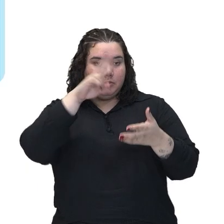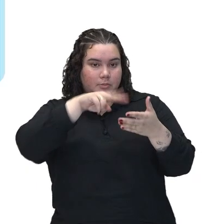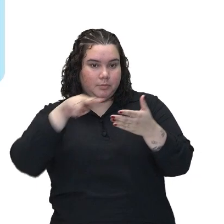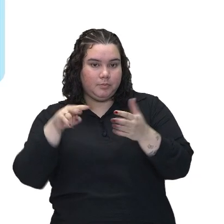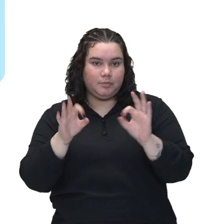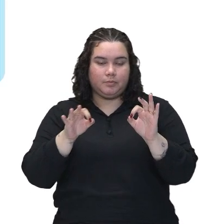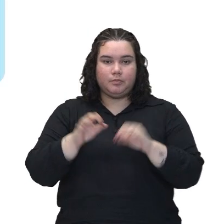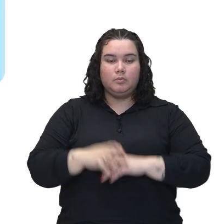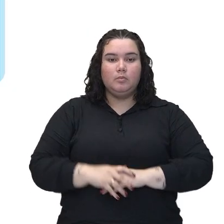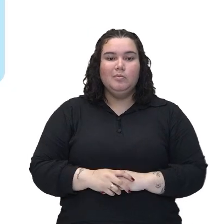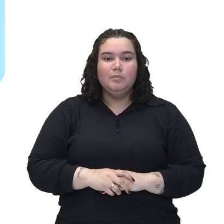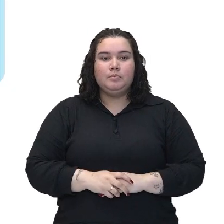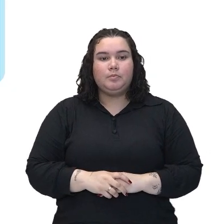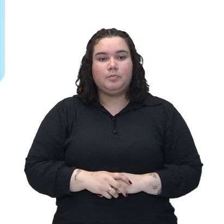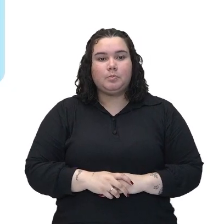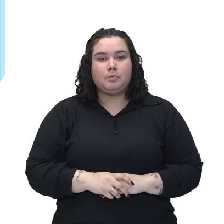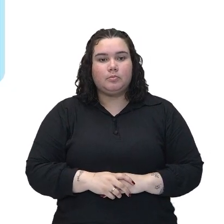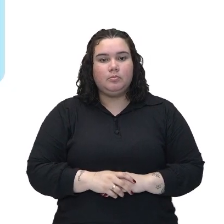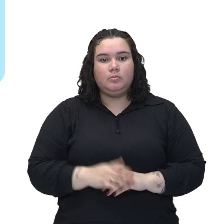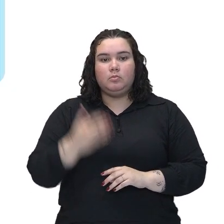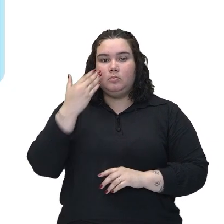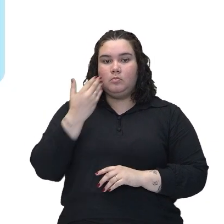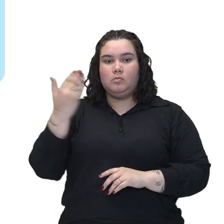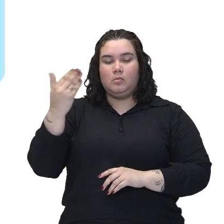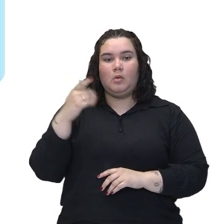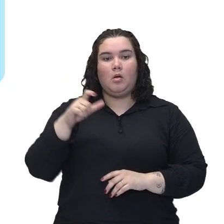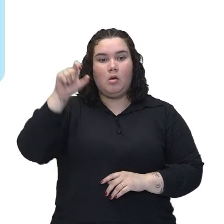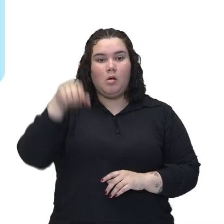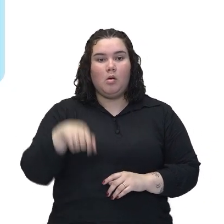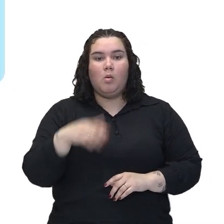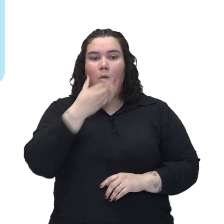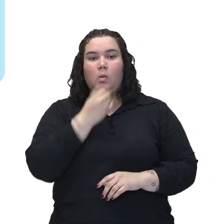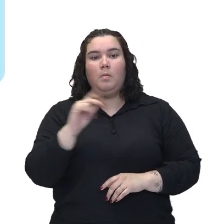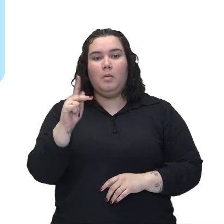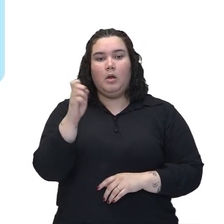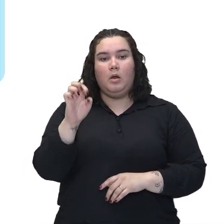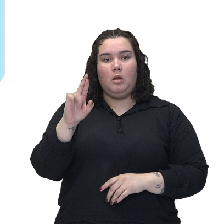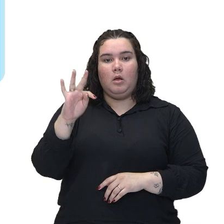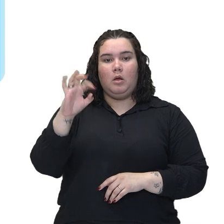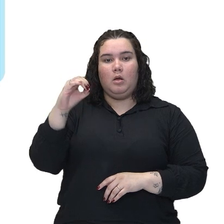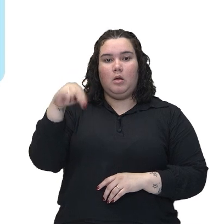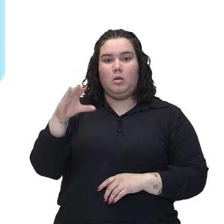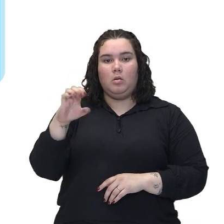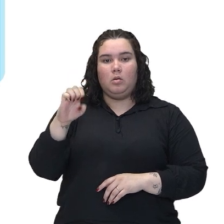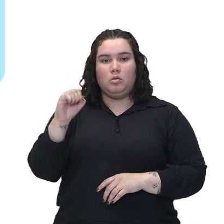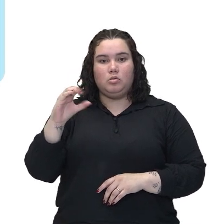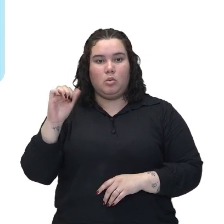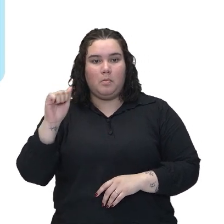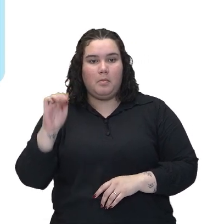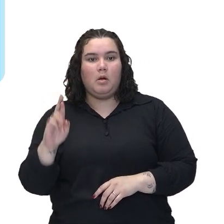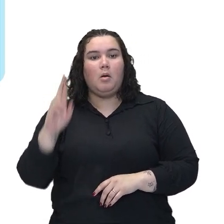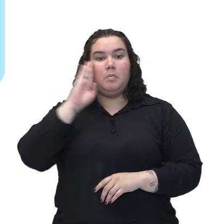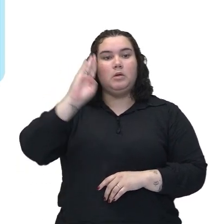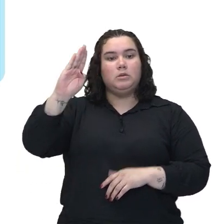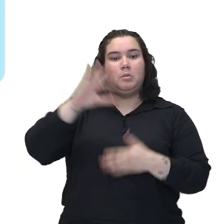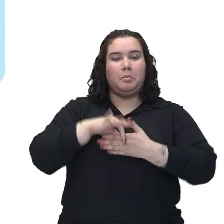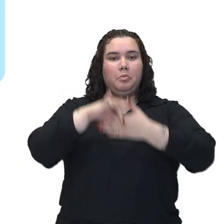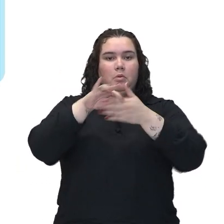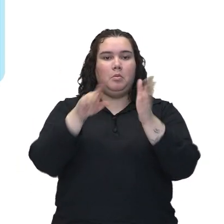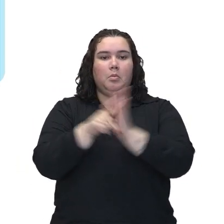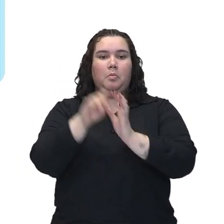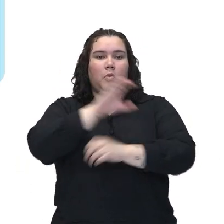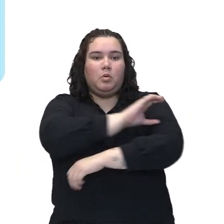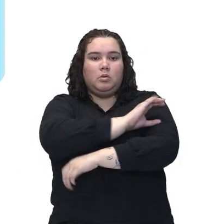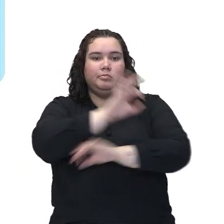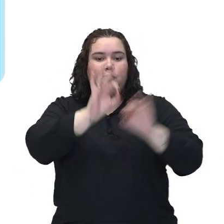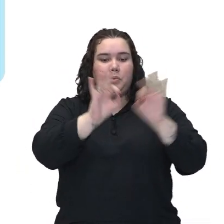atuação. Então, olha lá. E coordenado pelo jornalista Ayrton Escobar, foi mostrado foi mostrar como atividades humanas estão causando uma deterioração